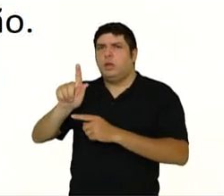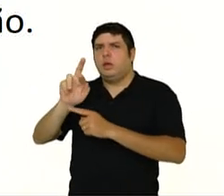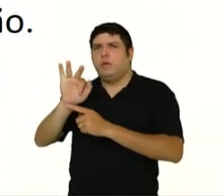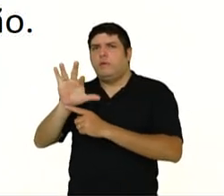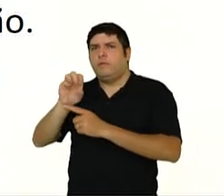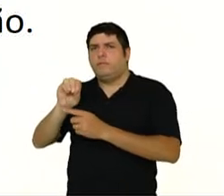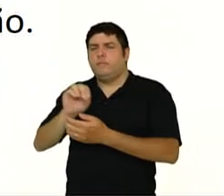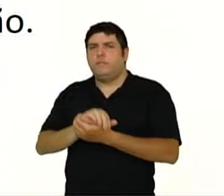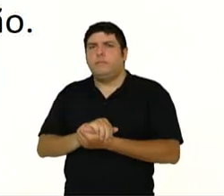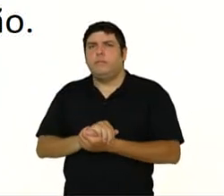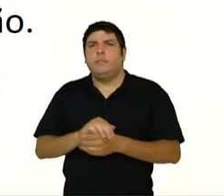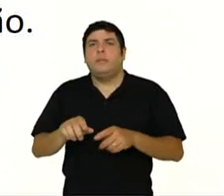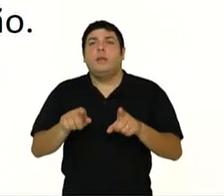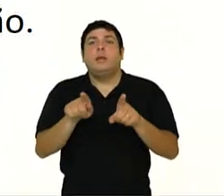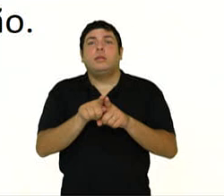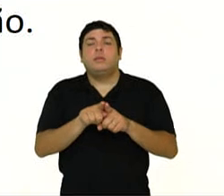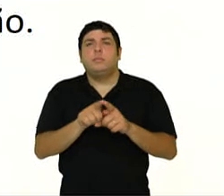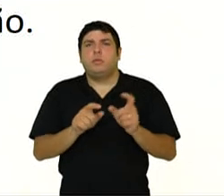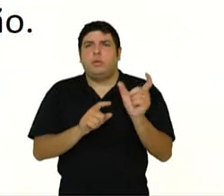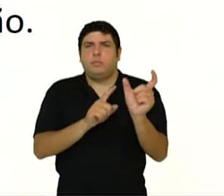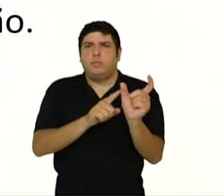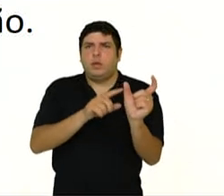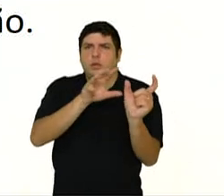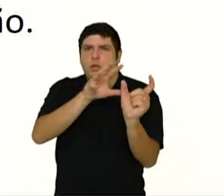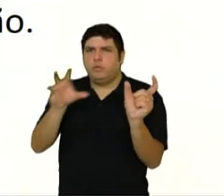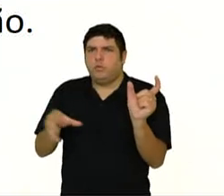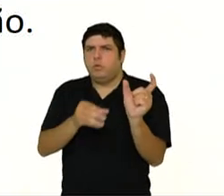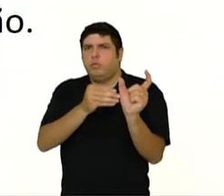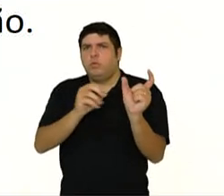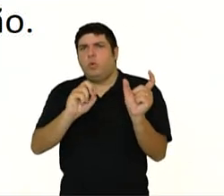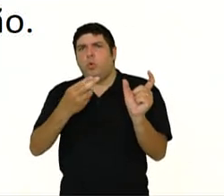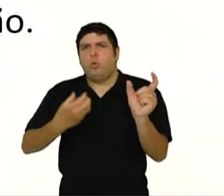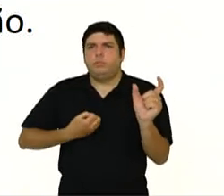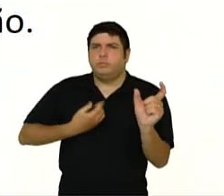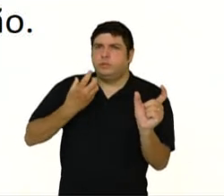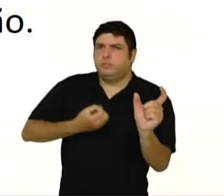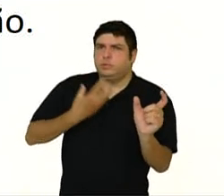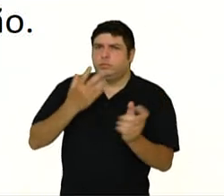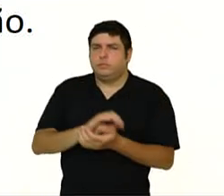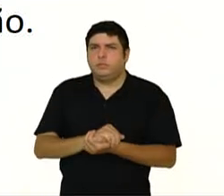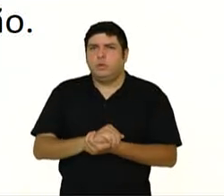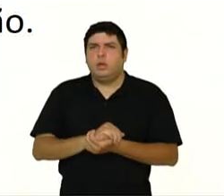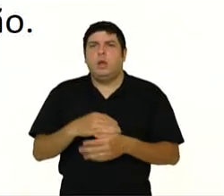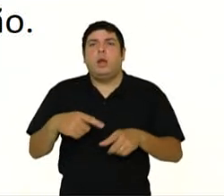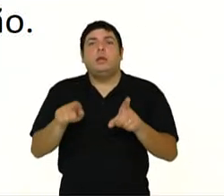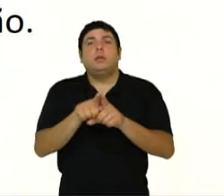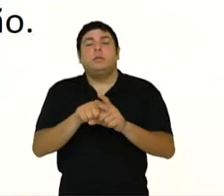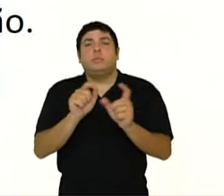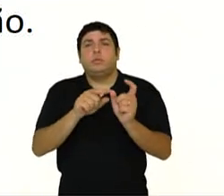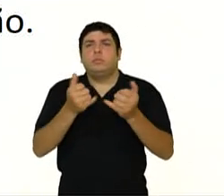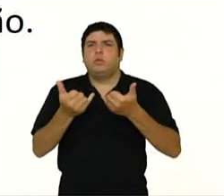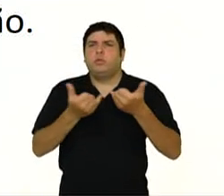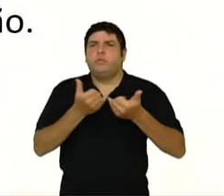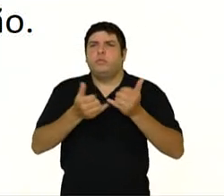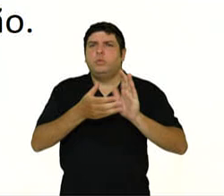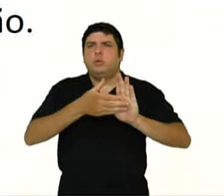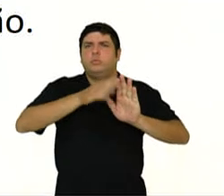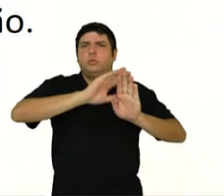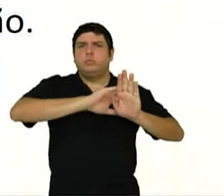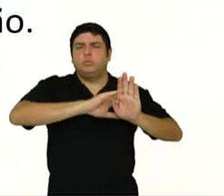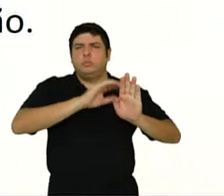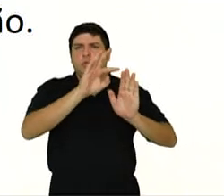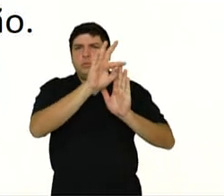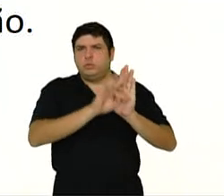vamos inferir o sentido de uma palavra ou expressão, nós vamos inferir uma informação implícita em um texto e